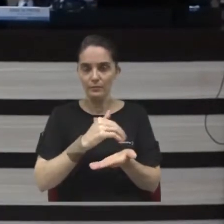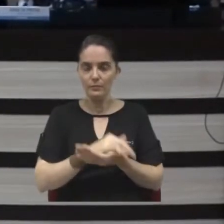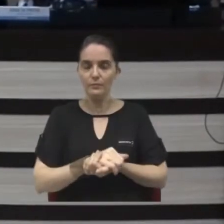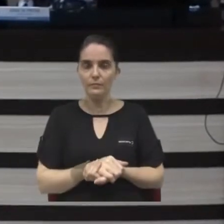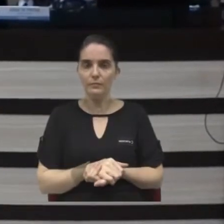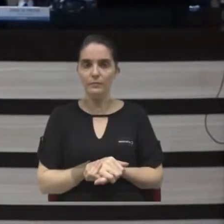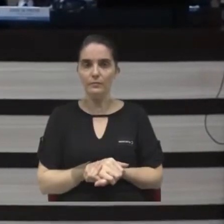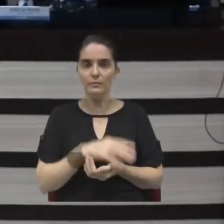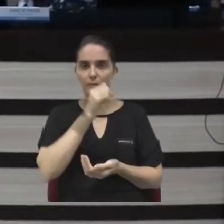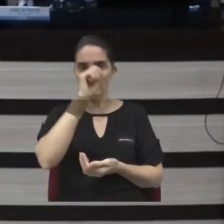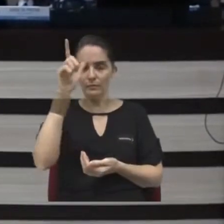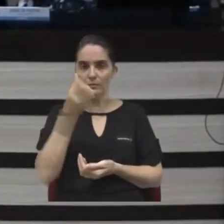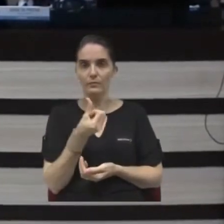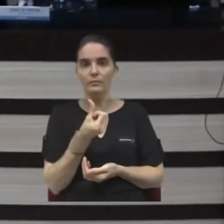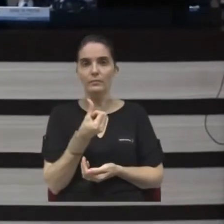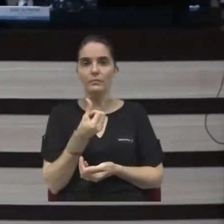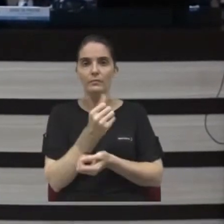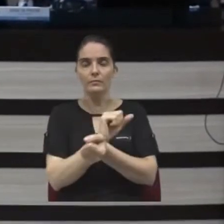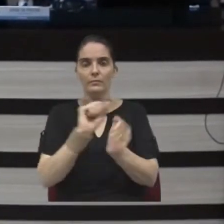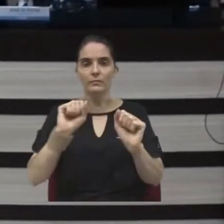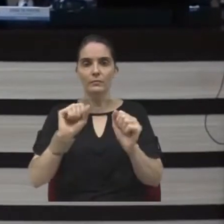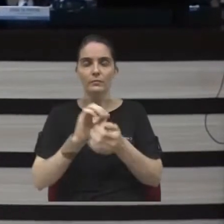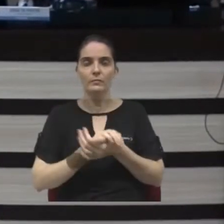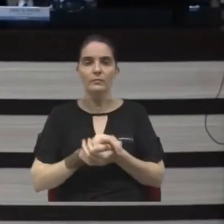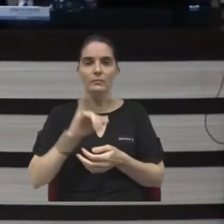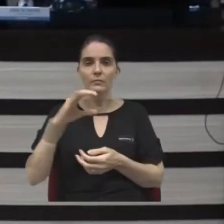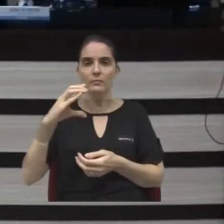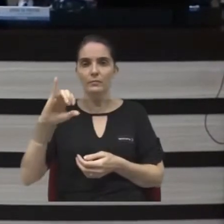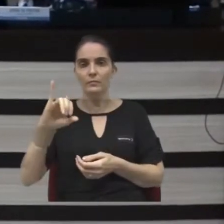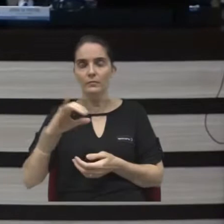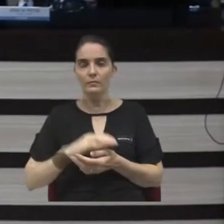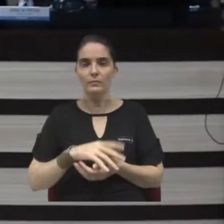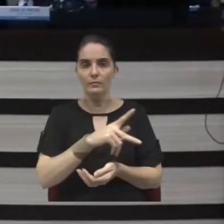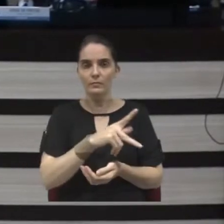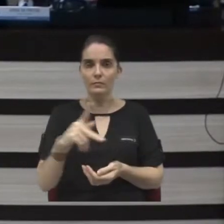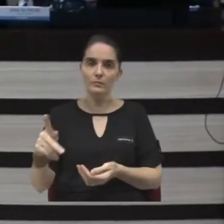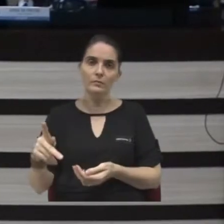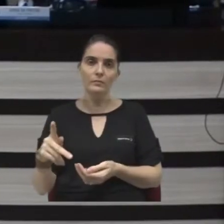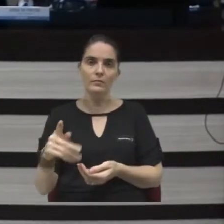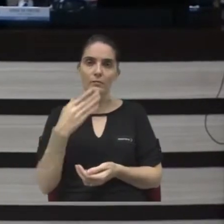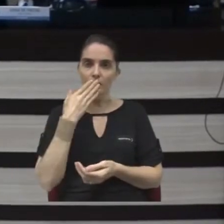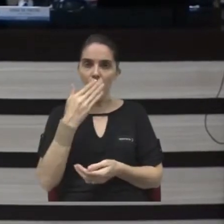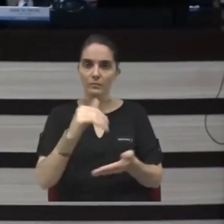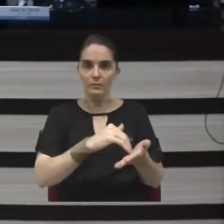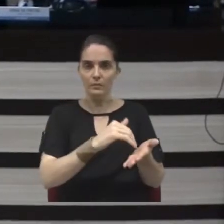de maio de 2019, CI, da Presidência para a Secretaria de Assuntos Jurídicos.